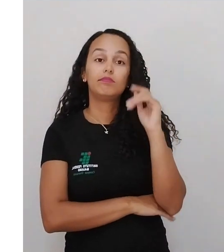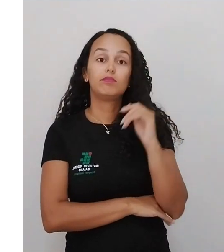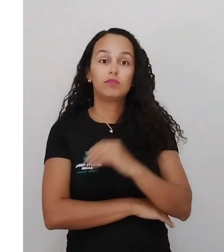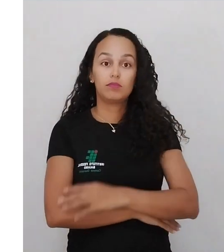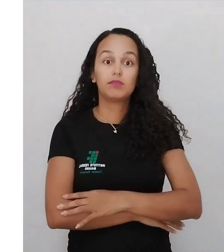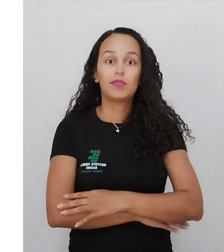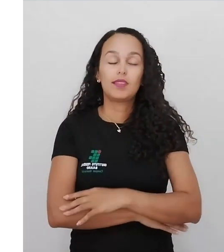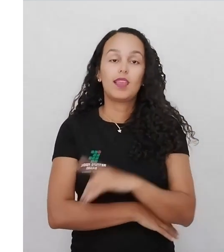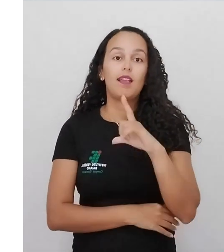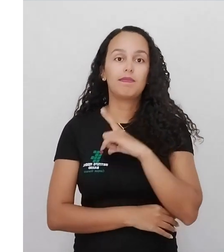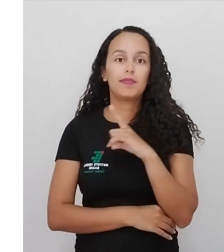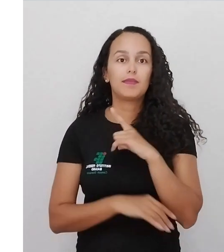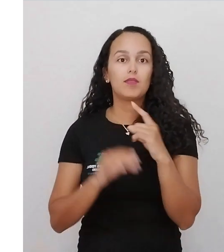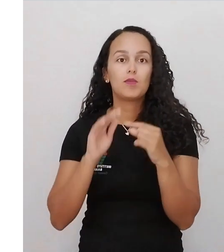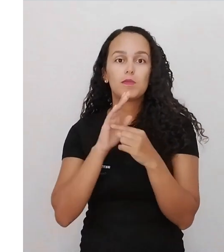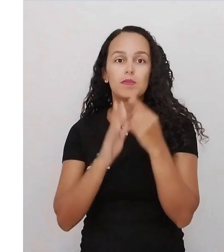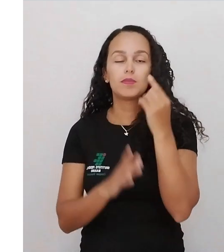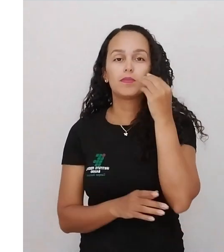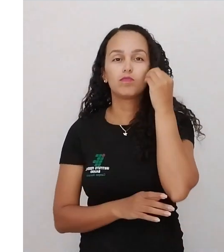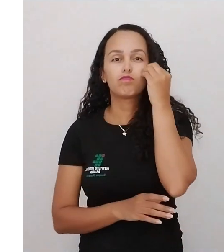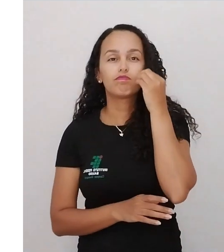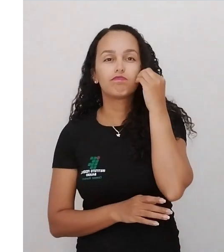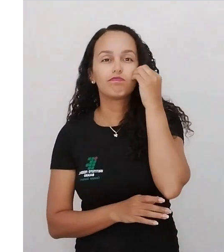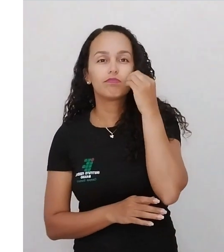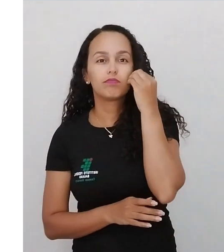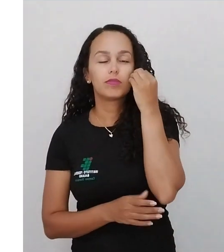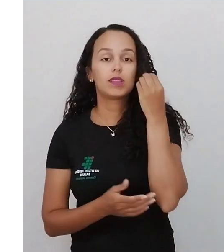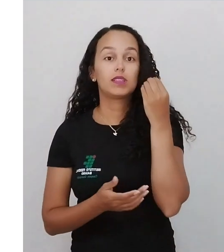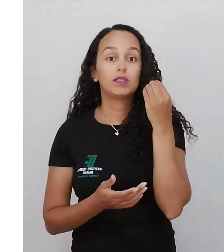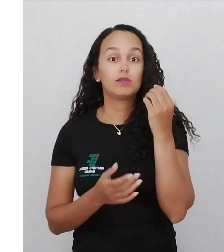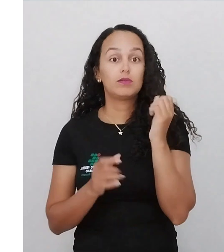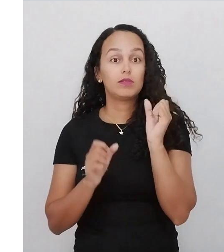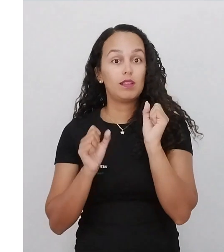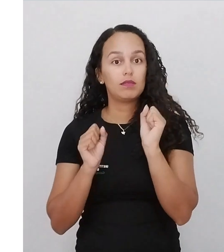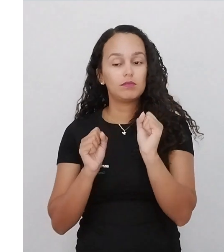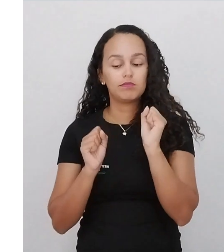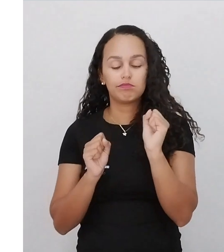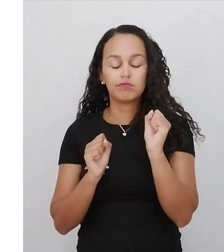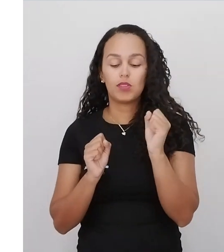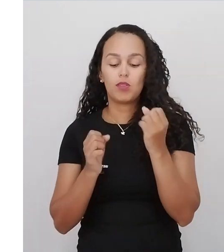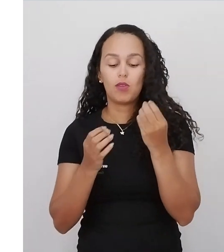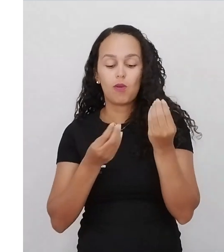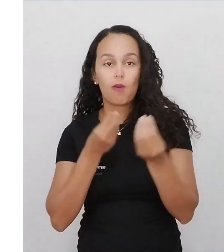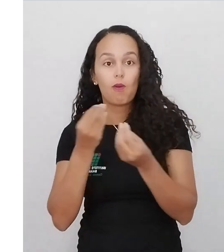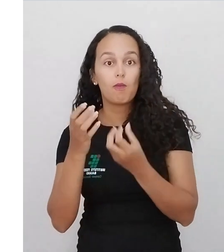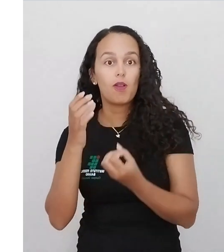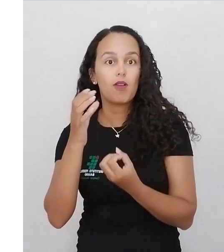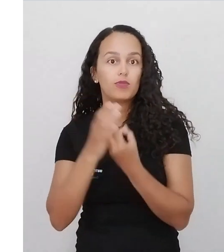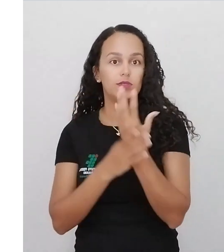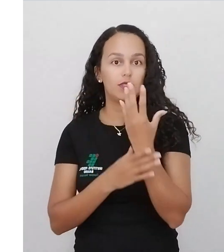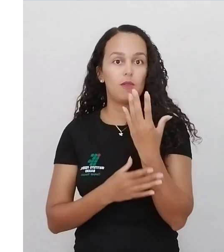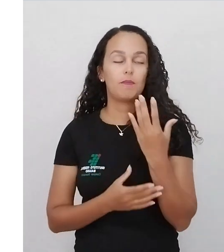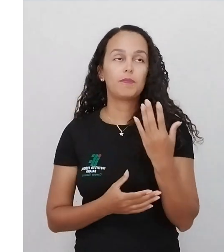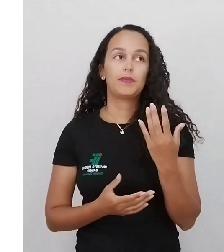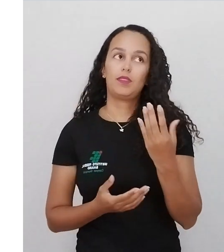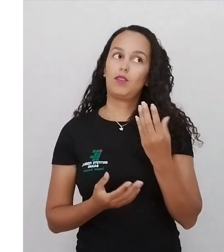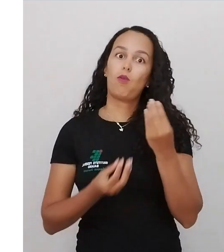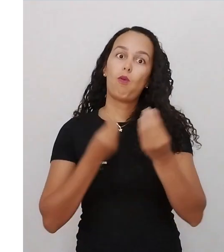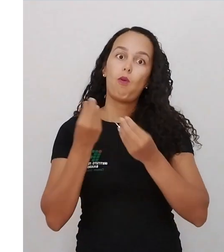buscaram, né, a vislumbrar como isso poderia ter acontecido foi feito por Jean-Baptiste Van